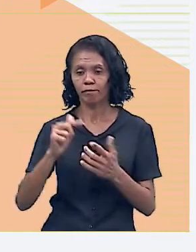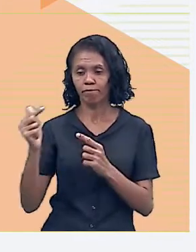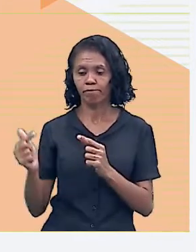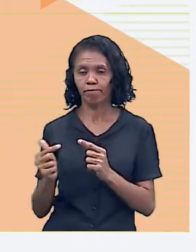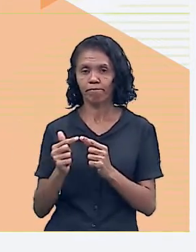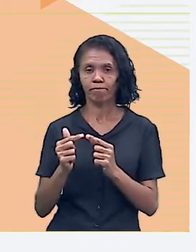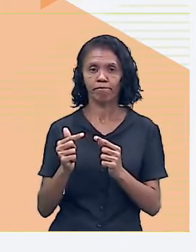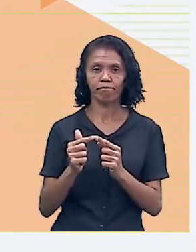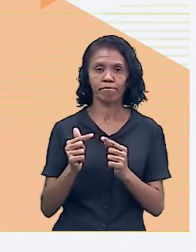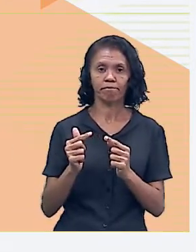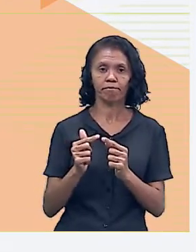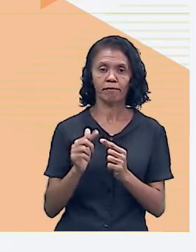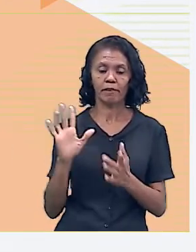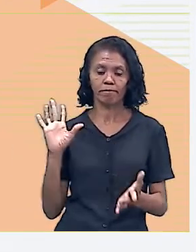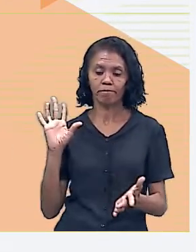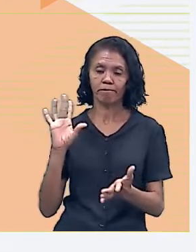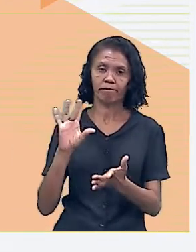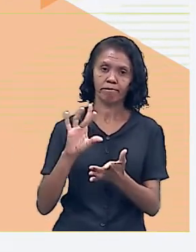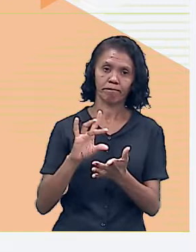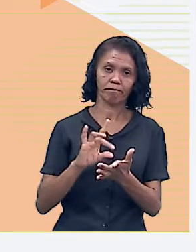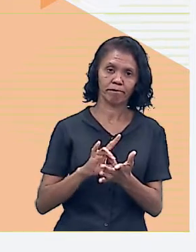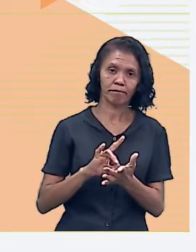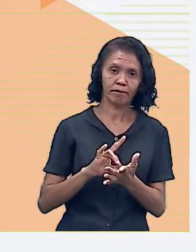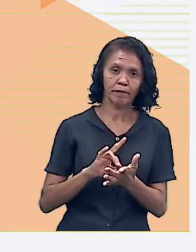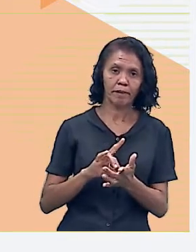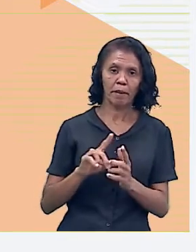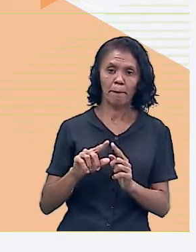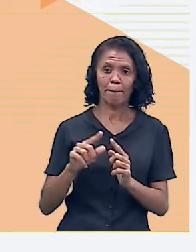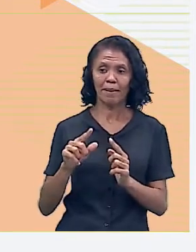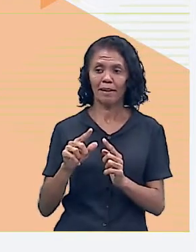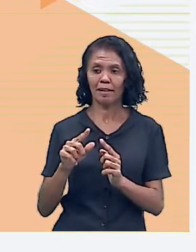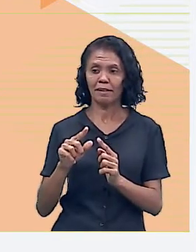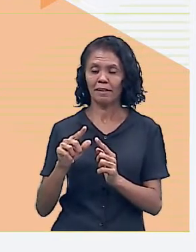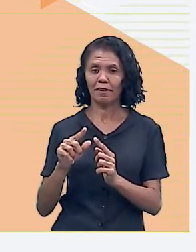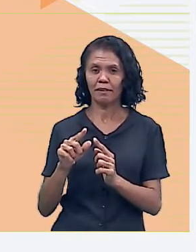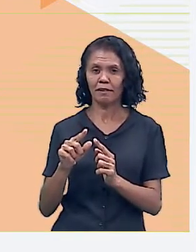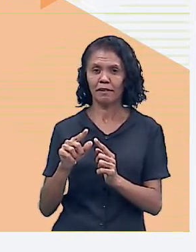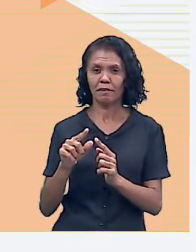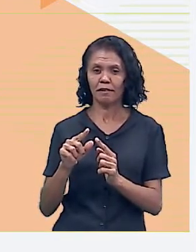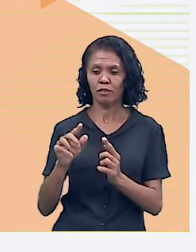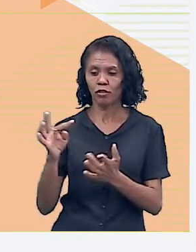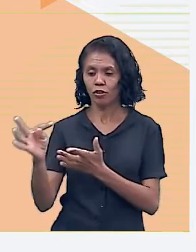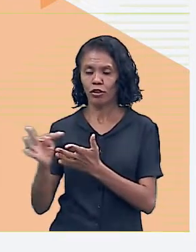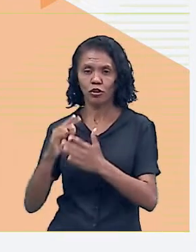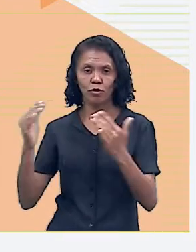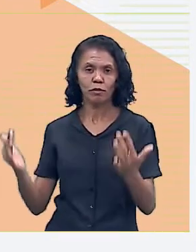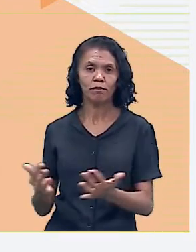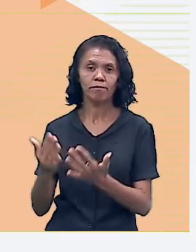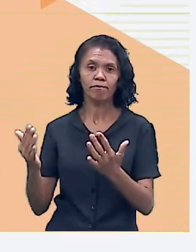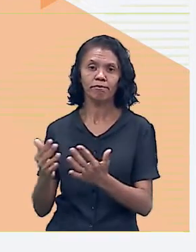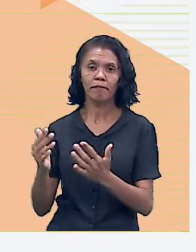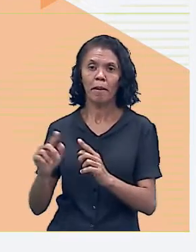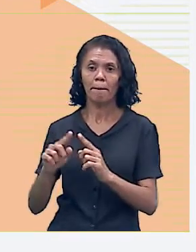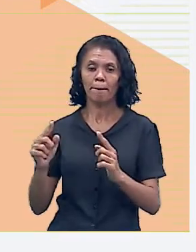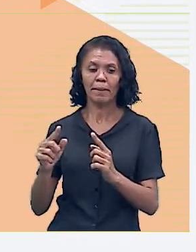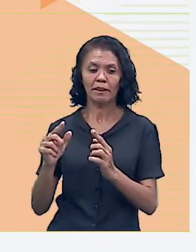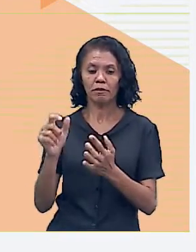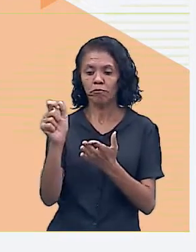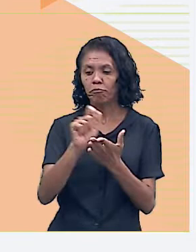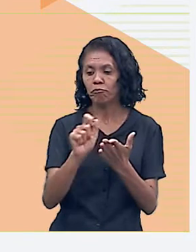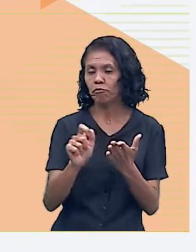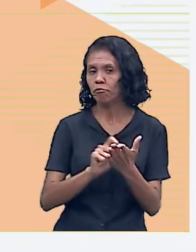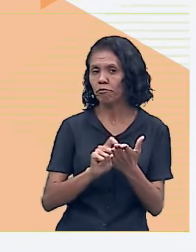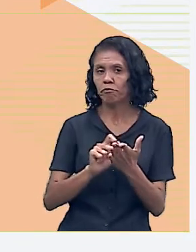e foi o legítimo ele não forem um de texto motivar é só que eu não consegui deixar o produtivo